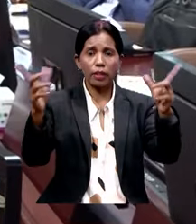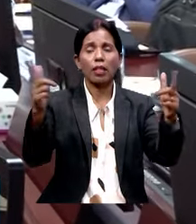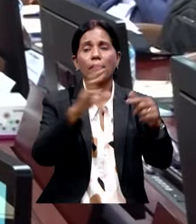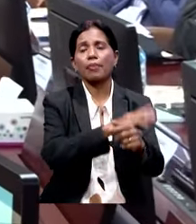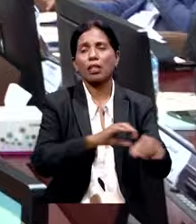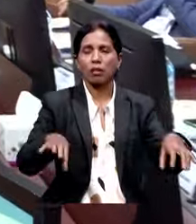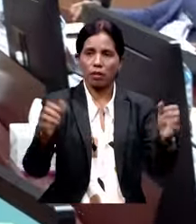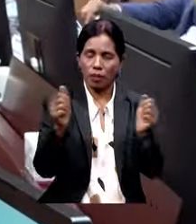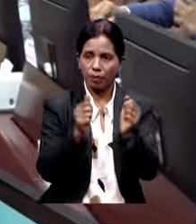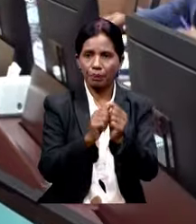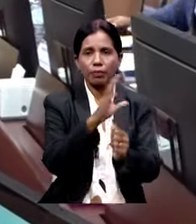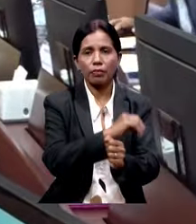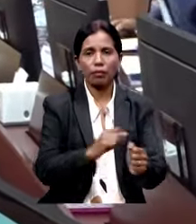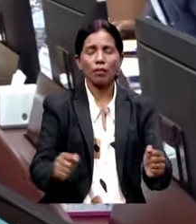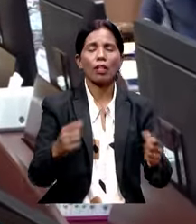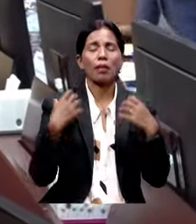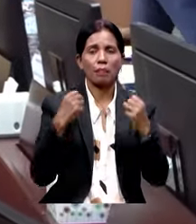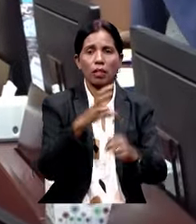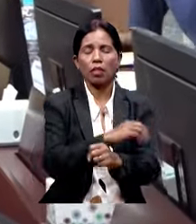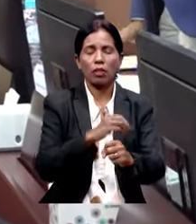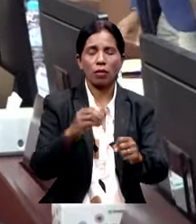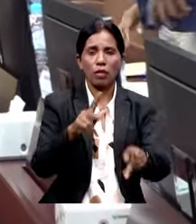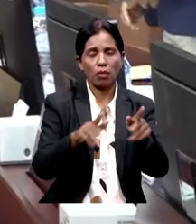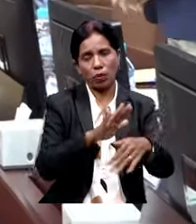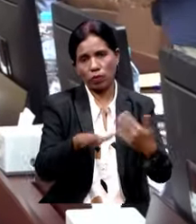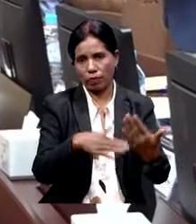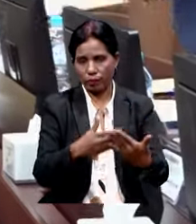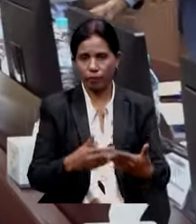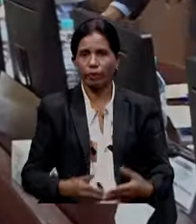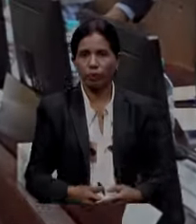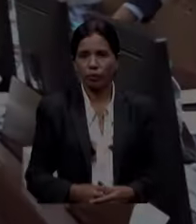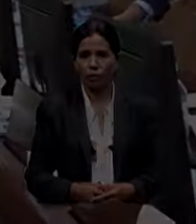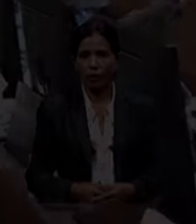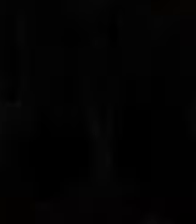colaboração nebe metin ho autoridade relevante Sira. Aderir de Simenes, Ziemen.